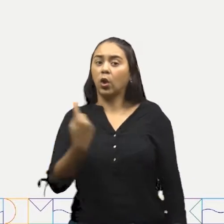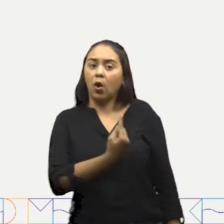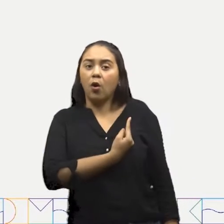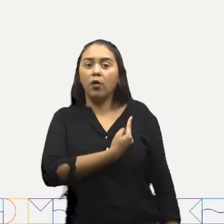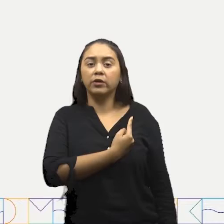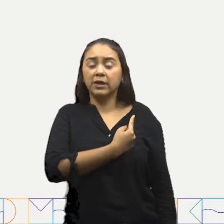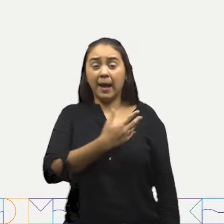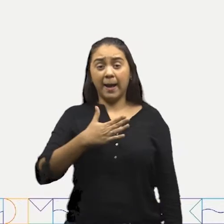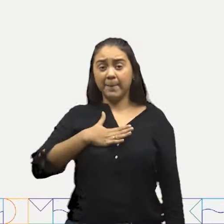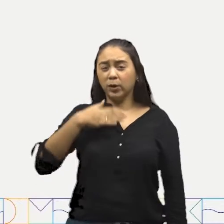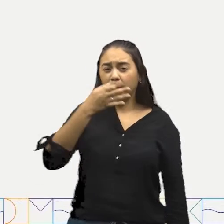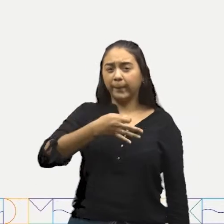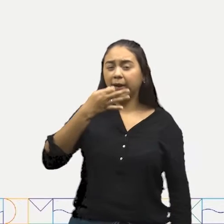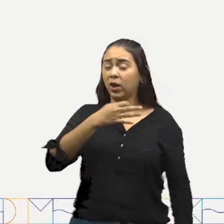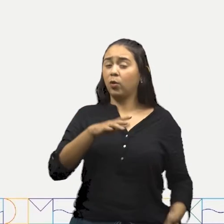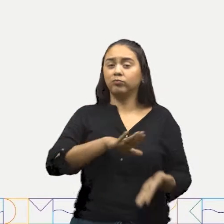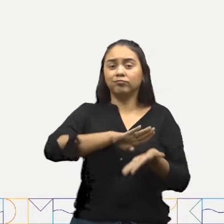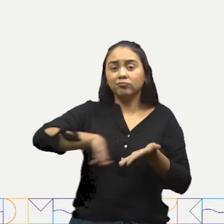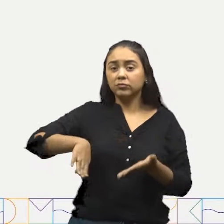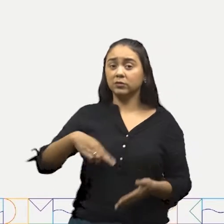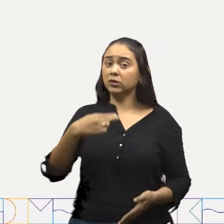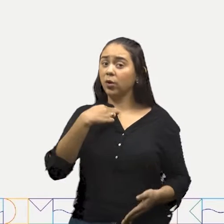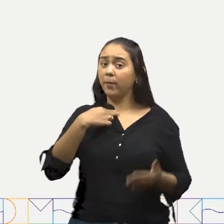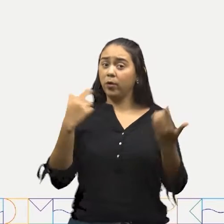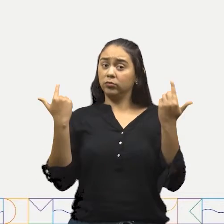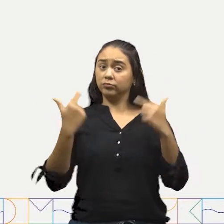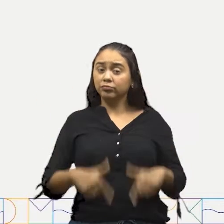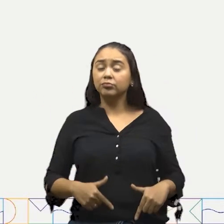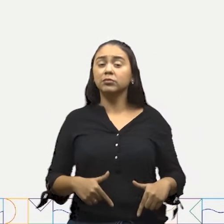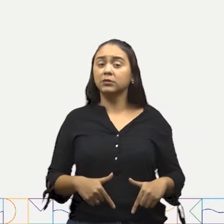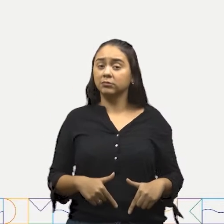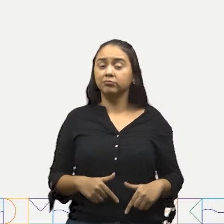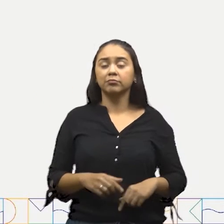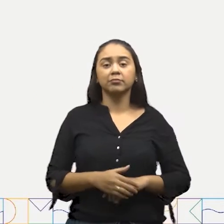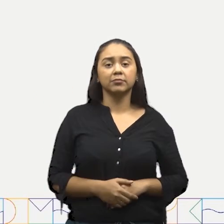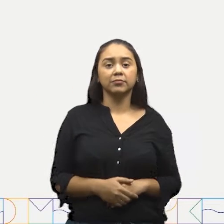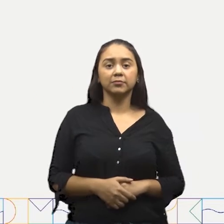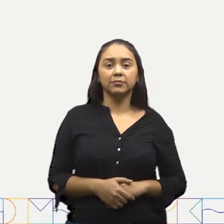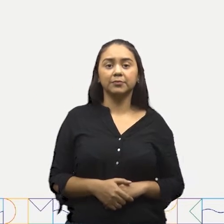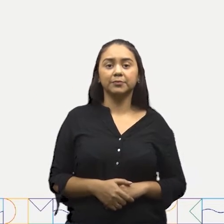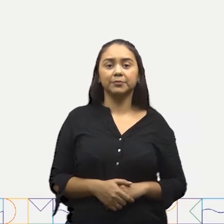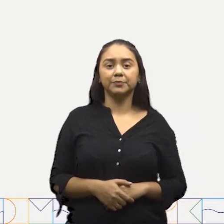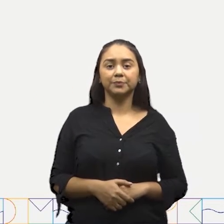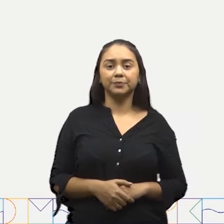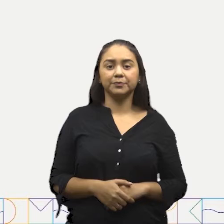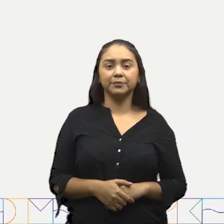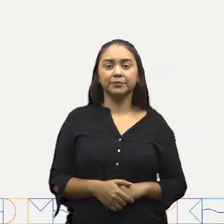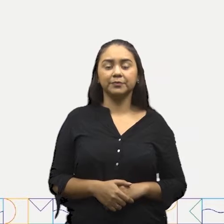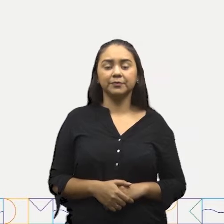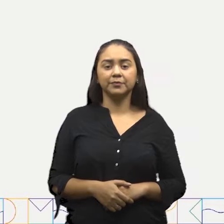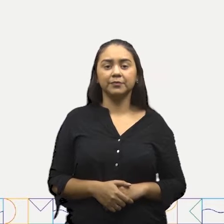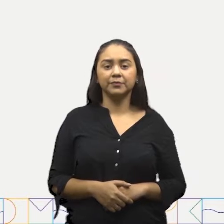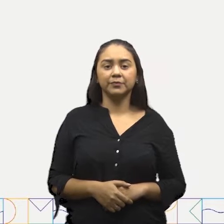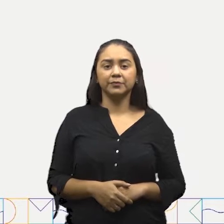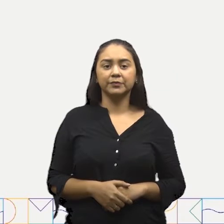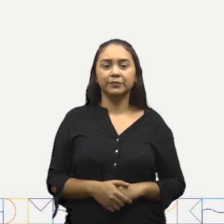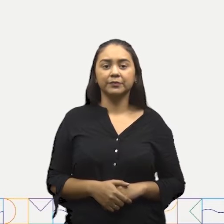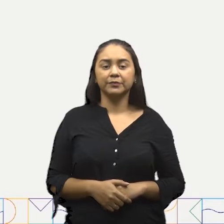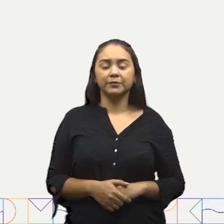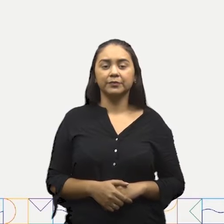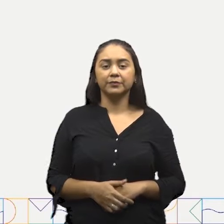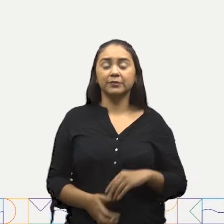Ela apenas falará sobre a informação que quer passar, sem dar opinião sobre o assunto ou se envolver no